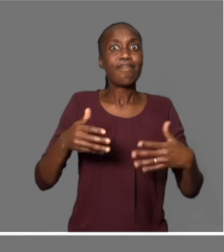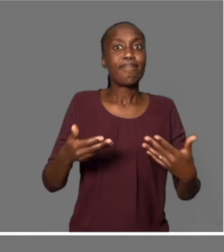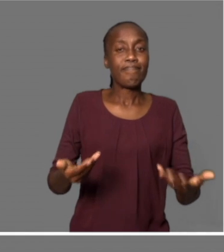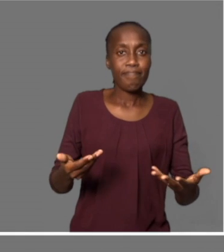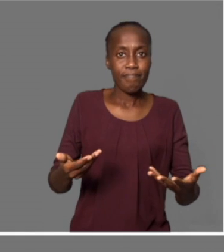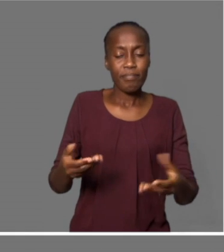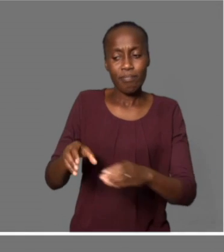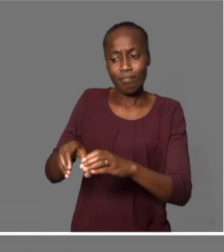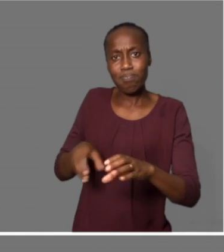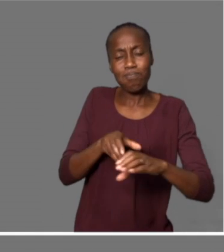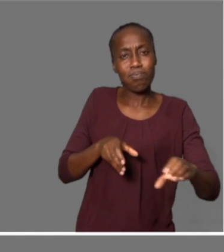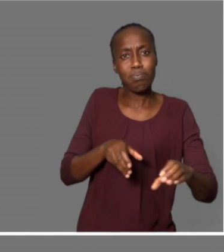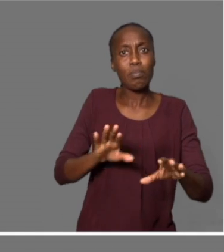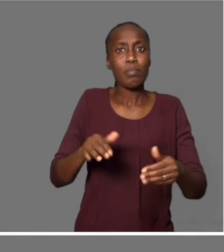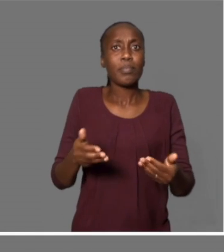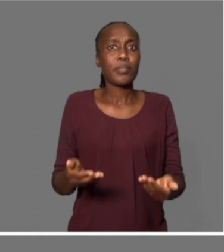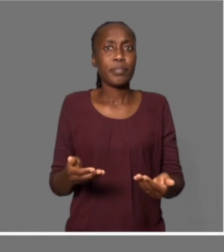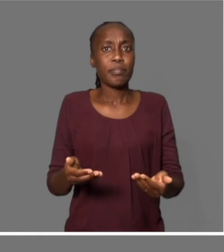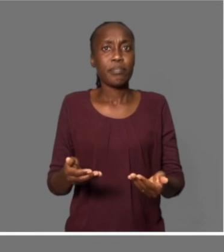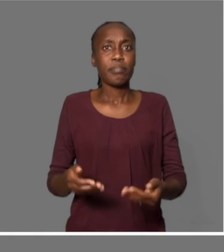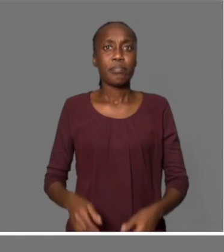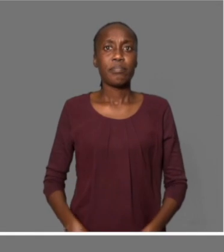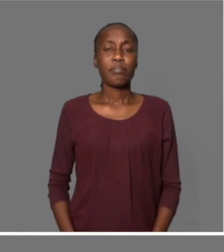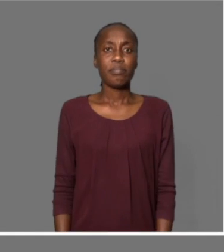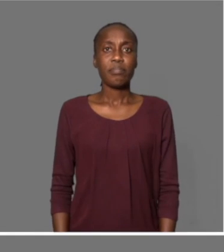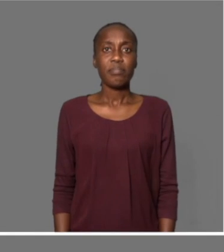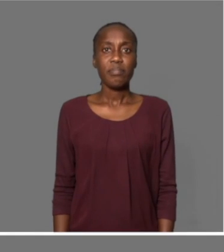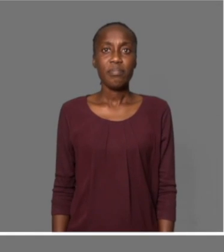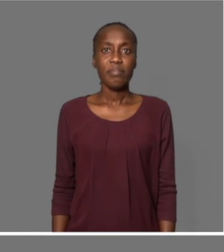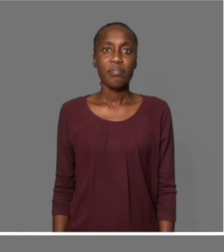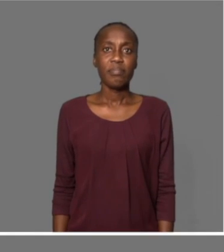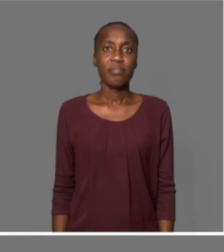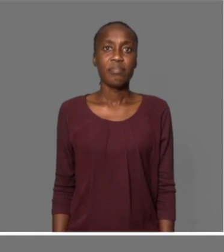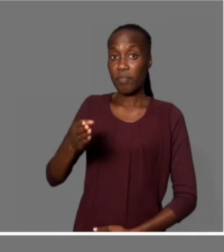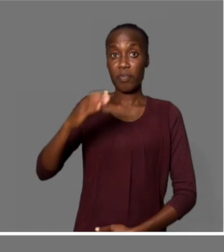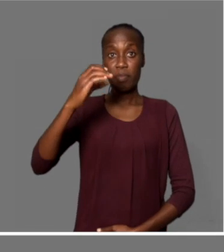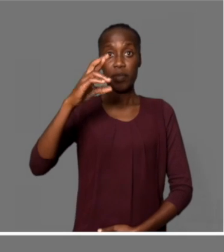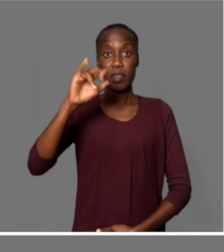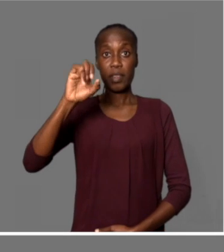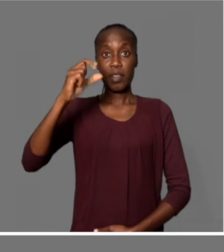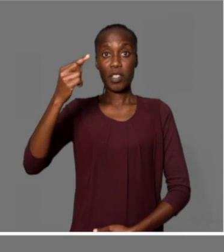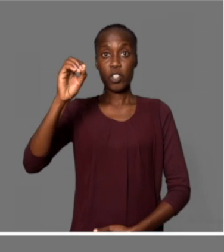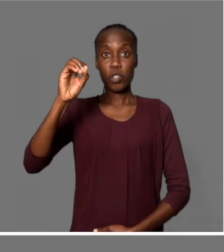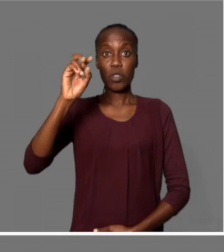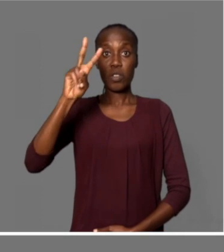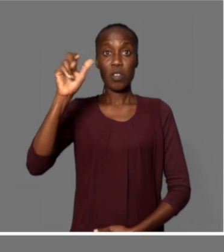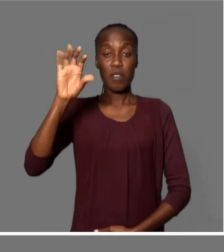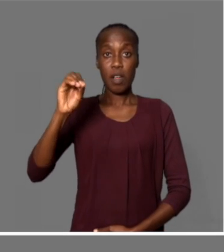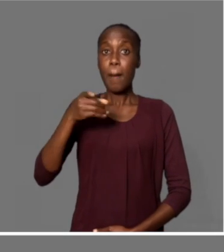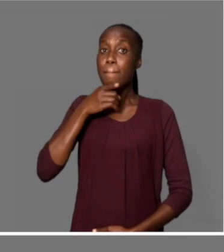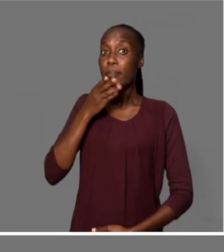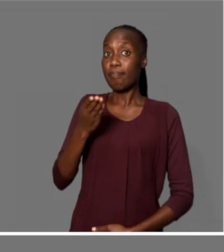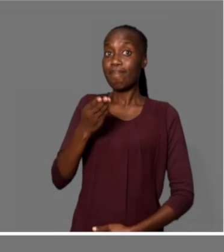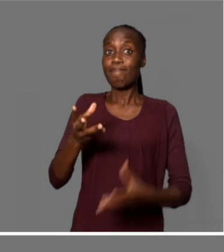improvisar é uma cadeira de rodas que se ajuste à idade do filho. Eu nem me lembrava quando realmente vi